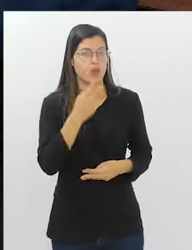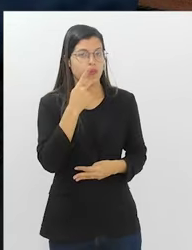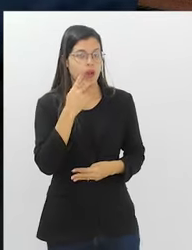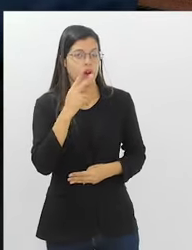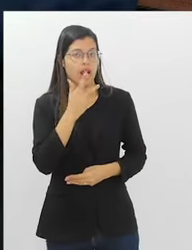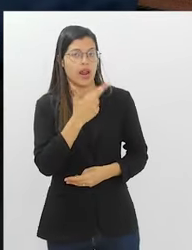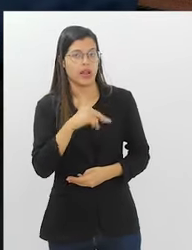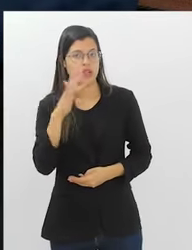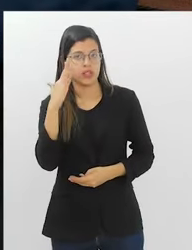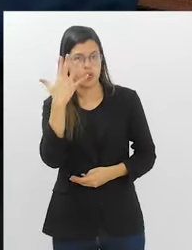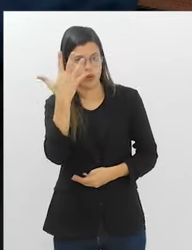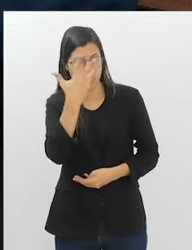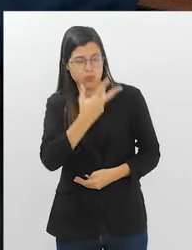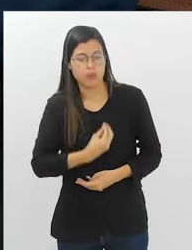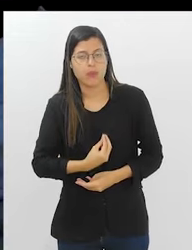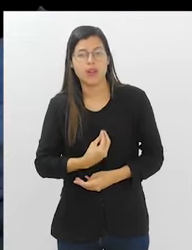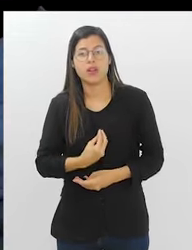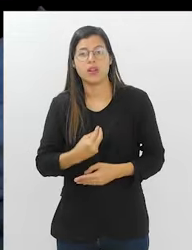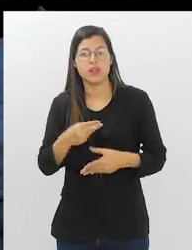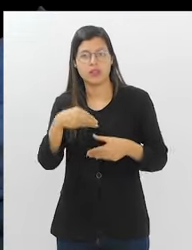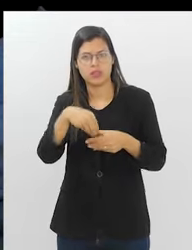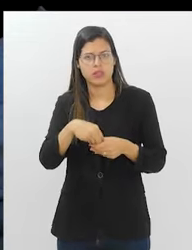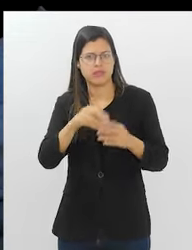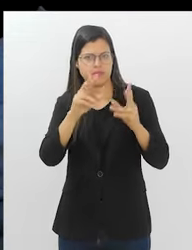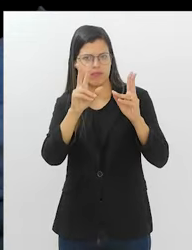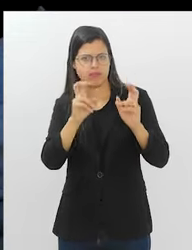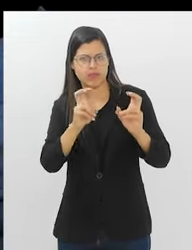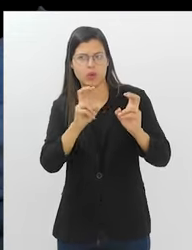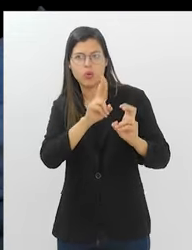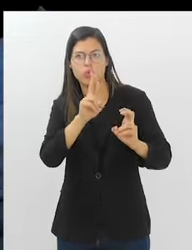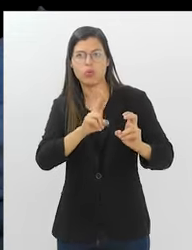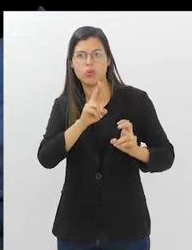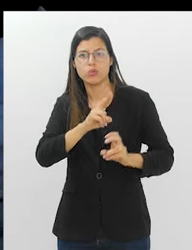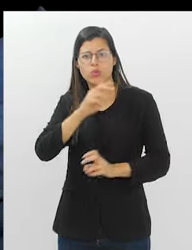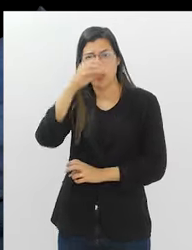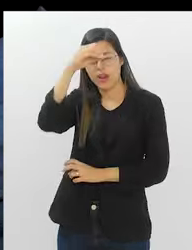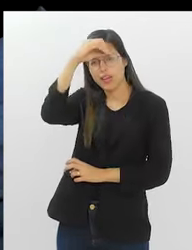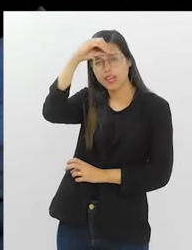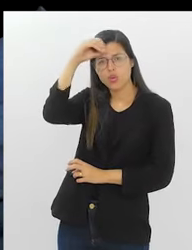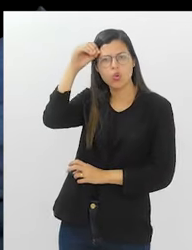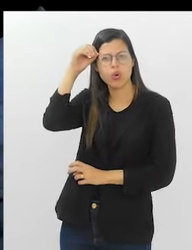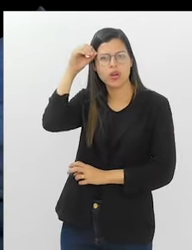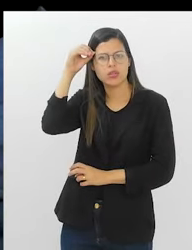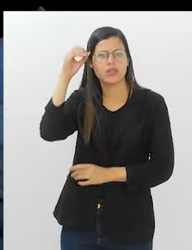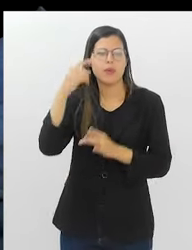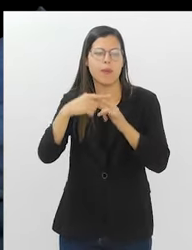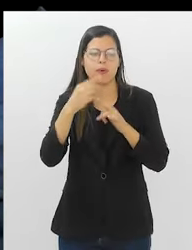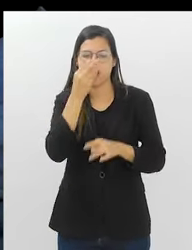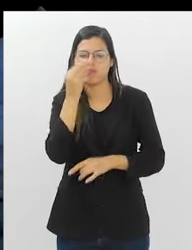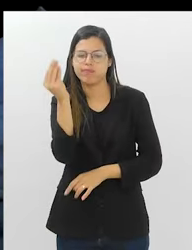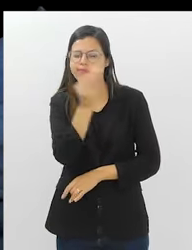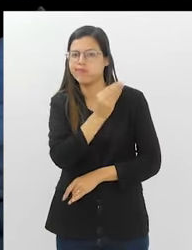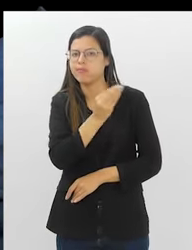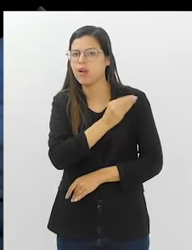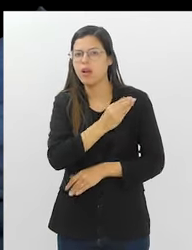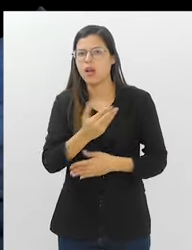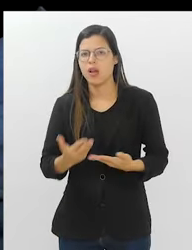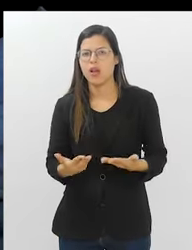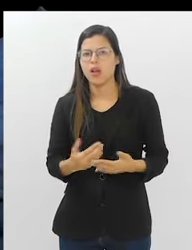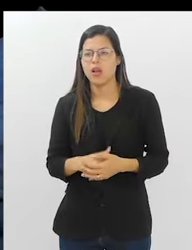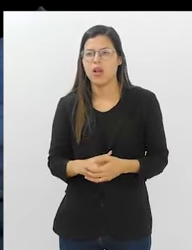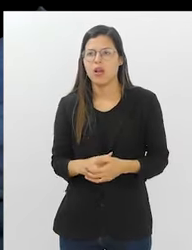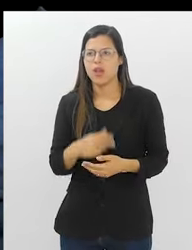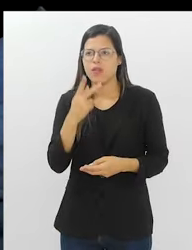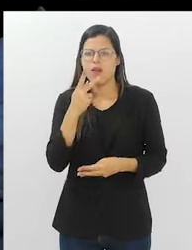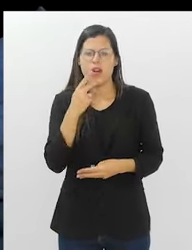espírita, ela está muito dentro de um termo que eu uso muito, que é ignorância por ignorar. Quer dizer,